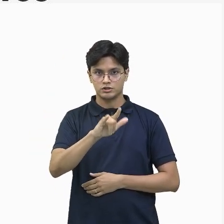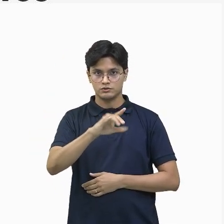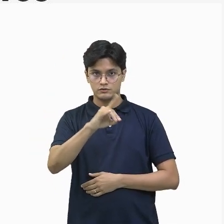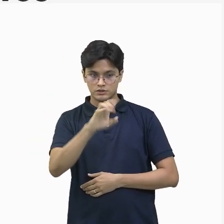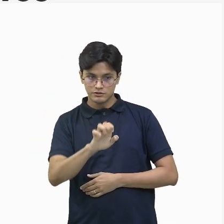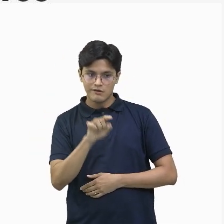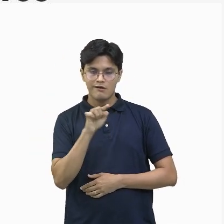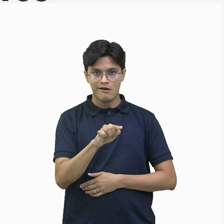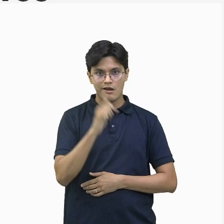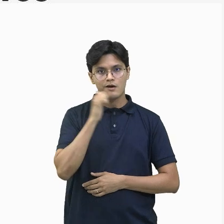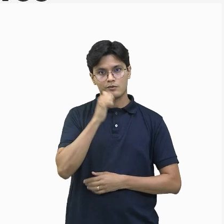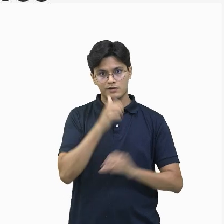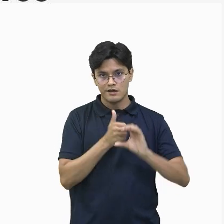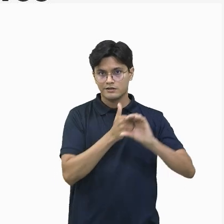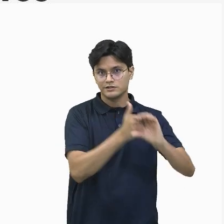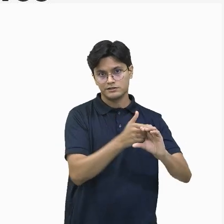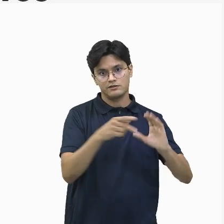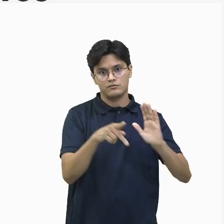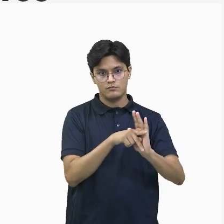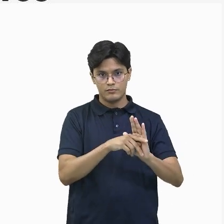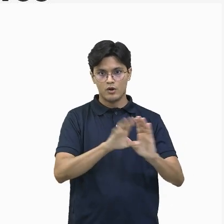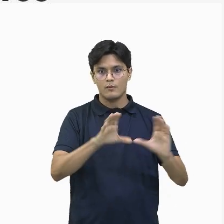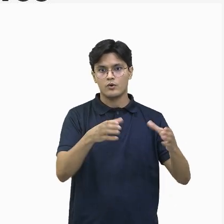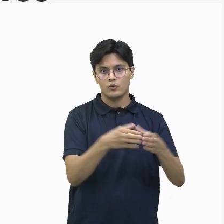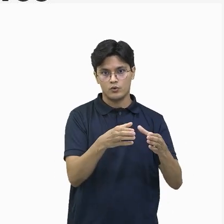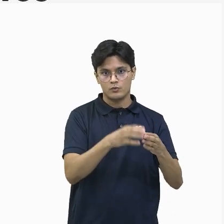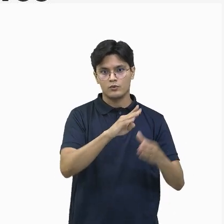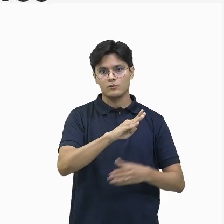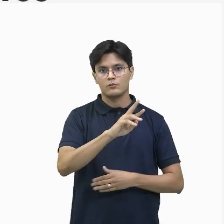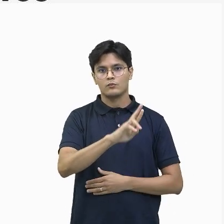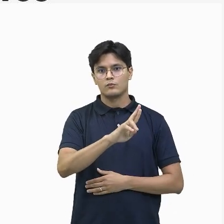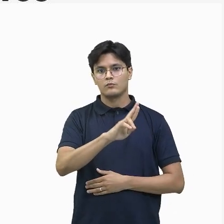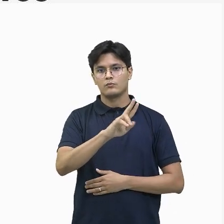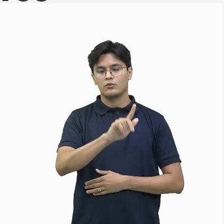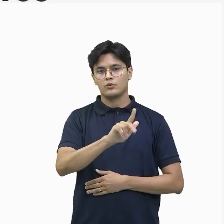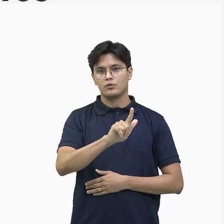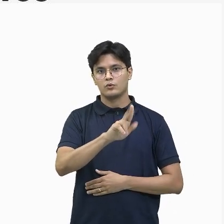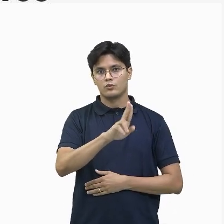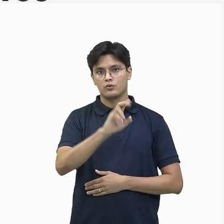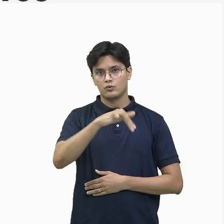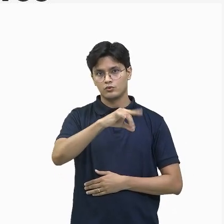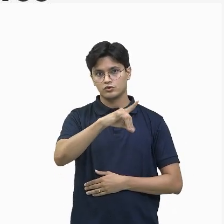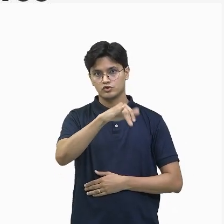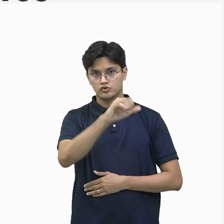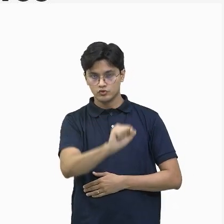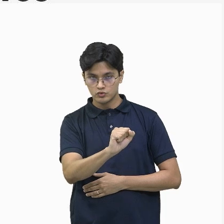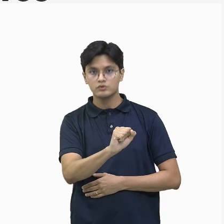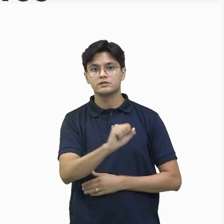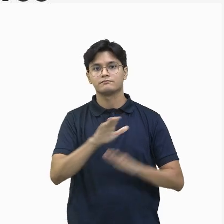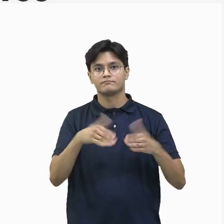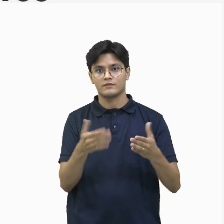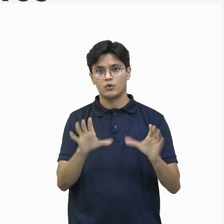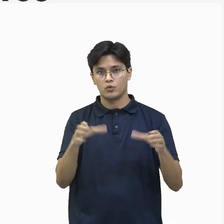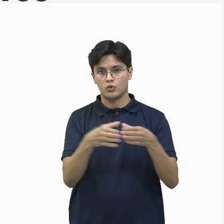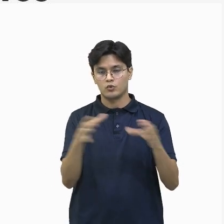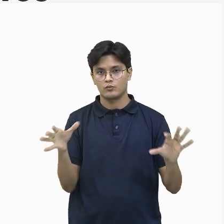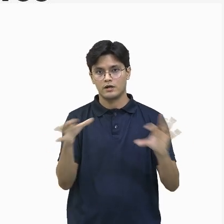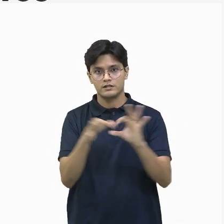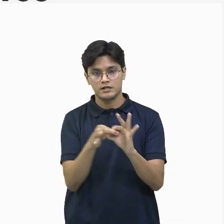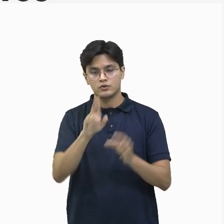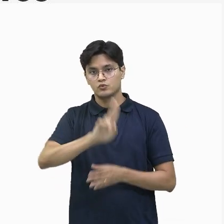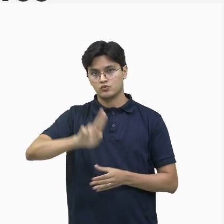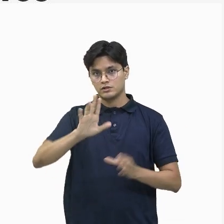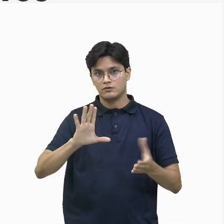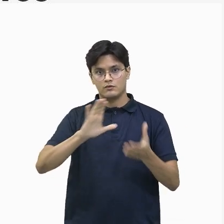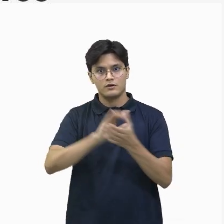burgúndios, conquistando assim um reino aliado por casamento, diminuindo então a resistência burgúndia